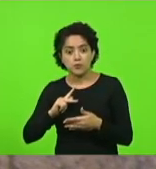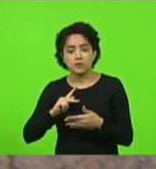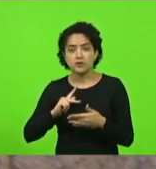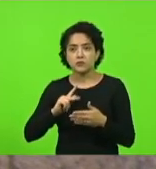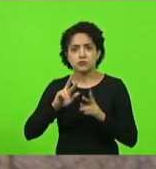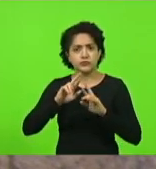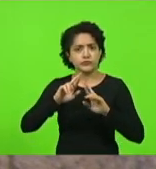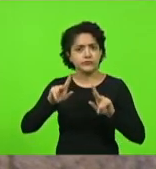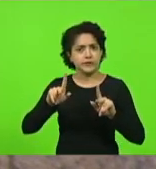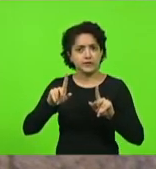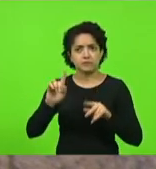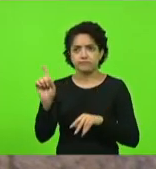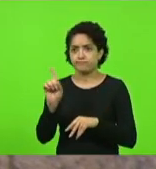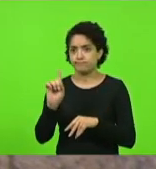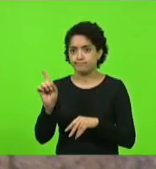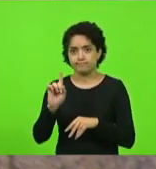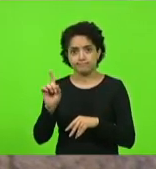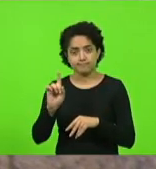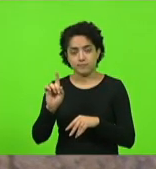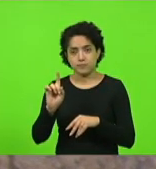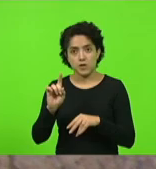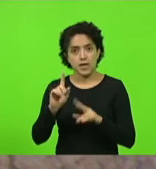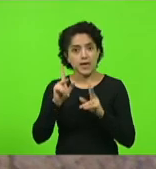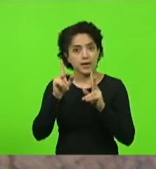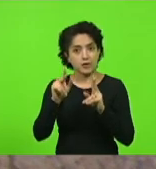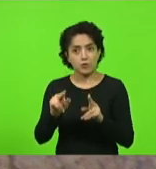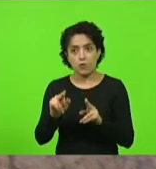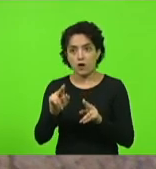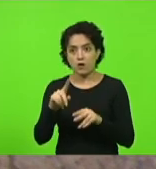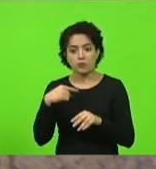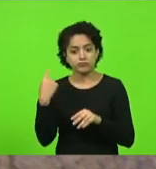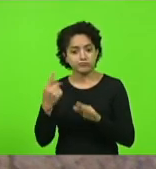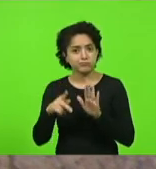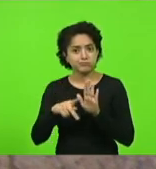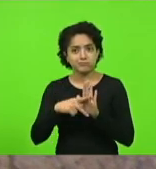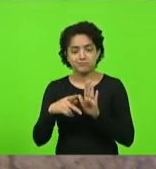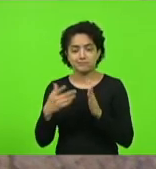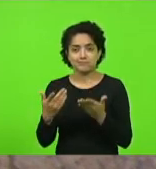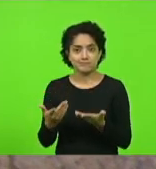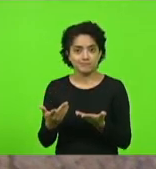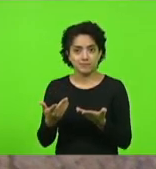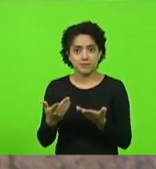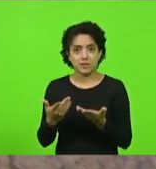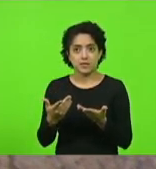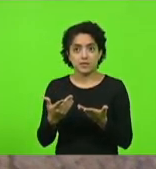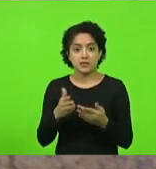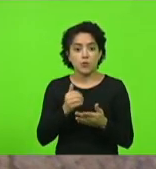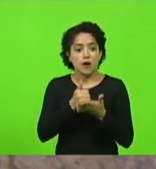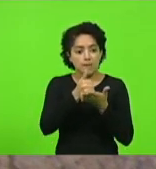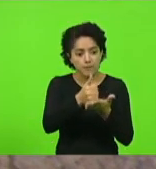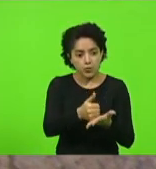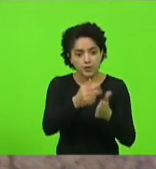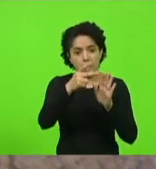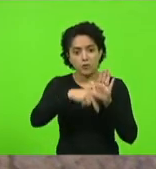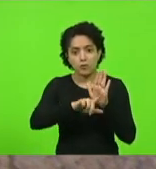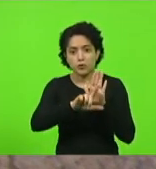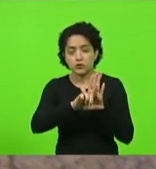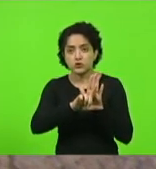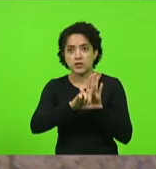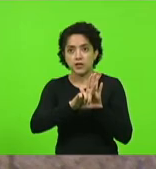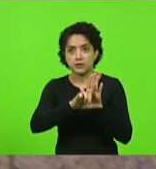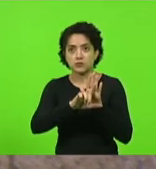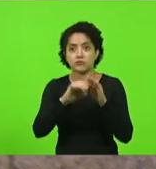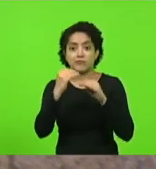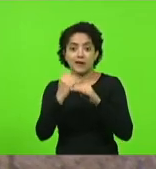a gente trata quando o dinheiro é nosso. Então, eu não posso ser a favor de um projeto que prevê,